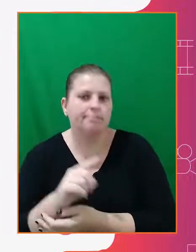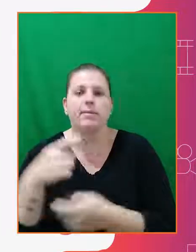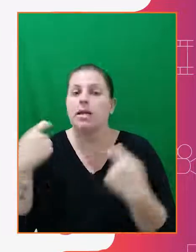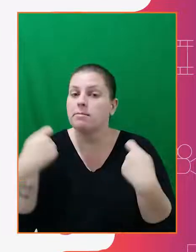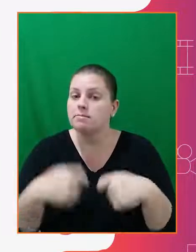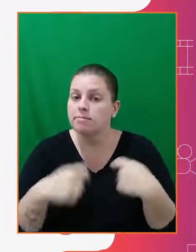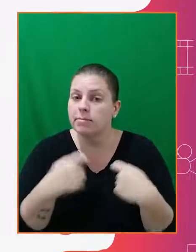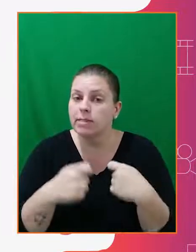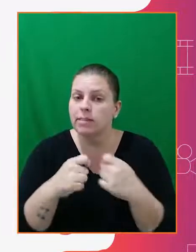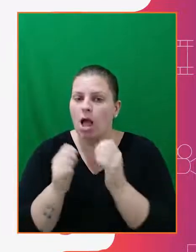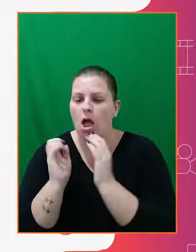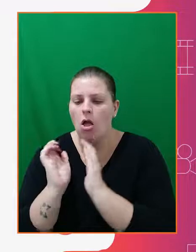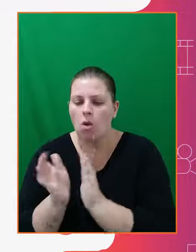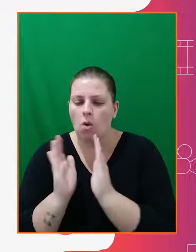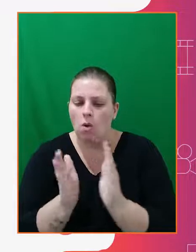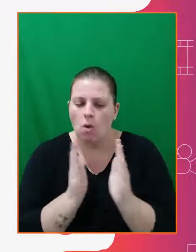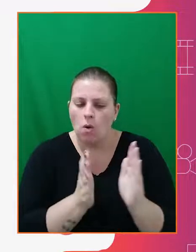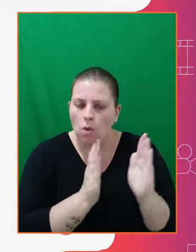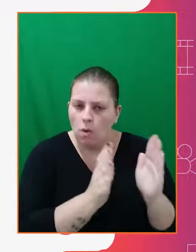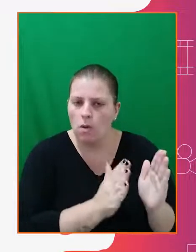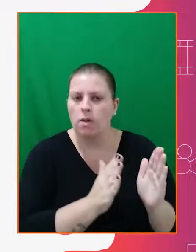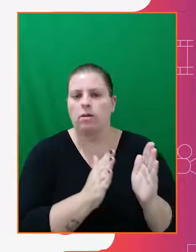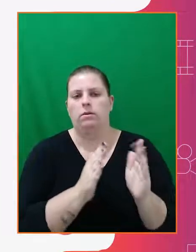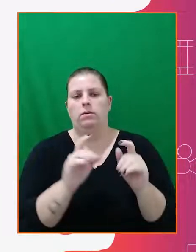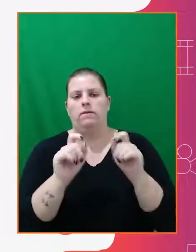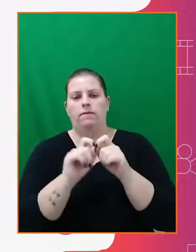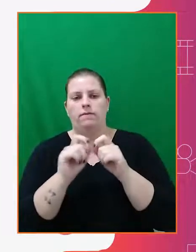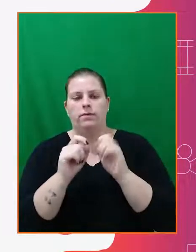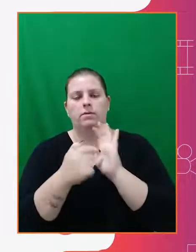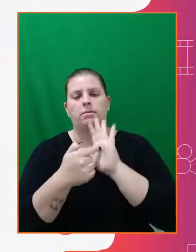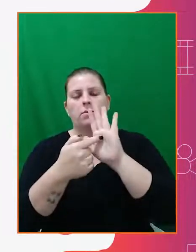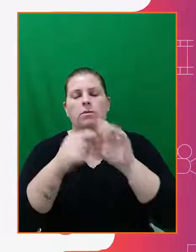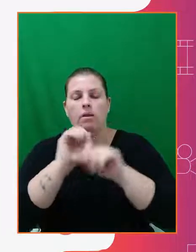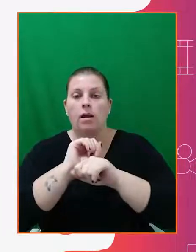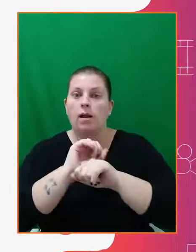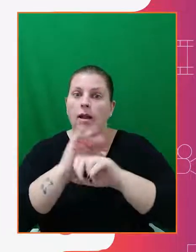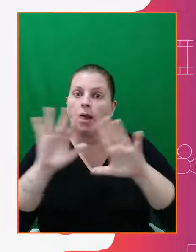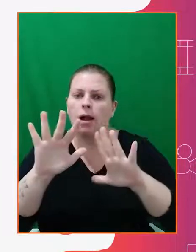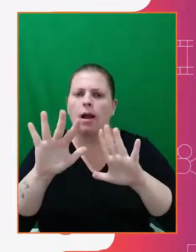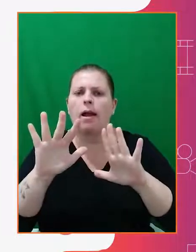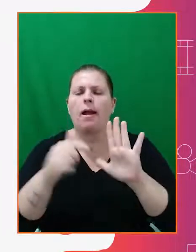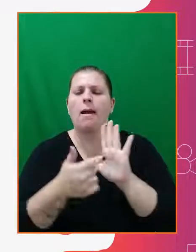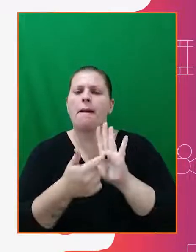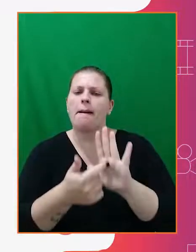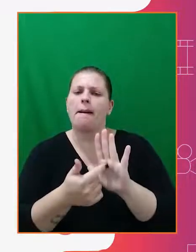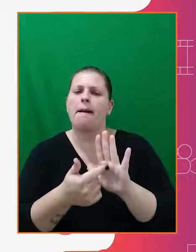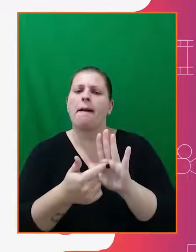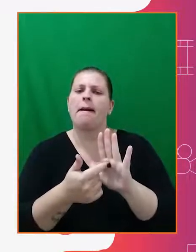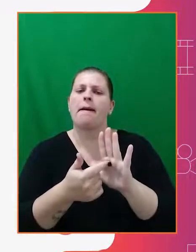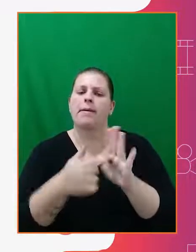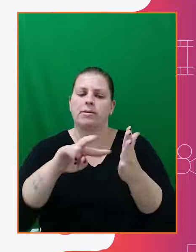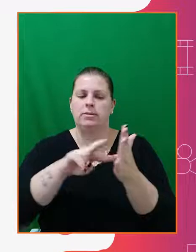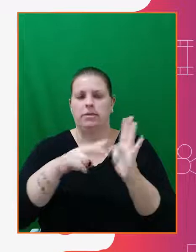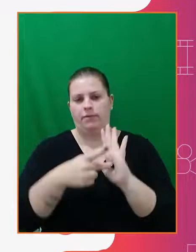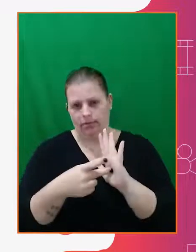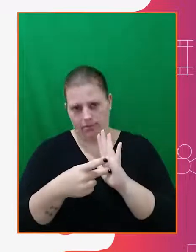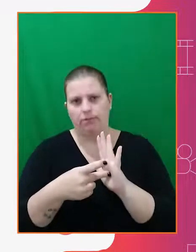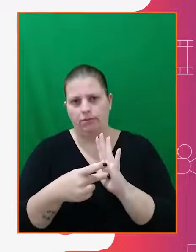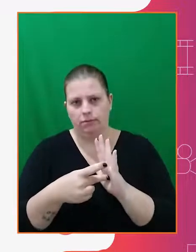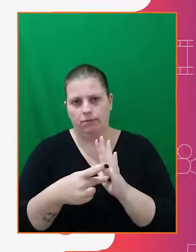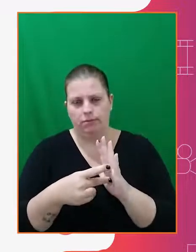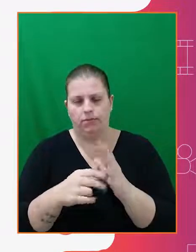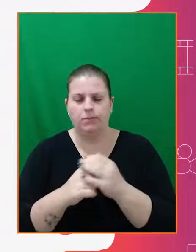alguma ordenação para que o trabalho fique mais claro e passe a sensação que você deseja mais